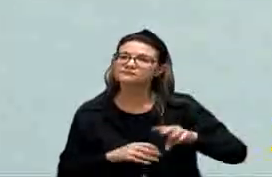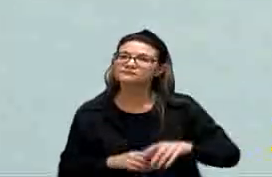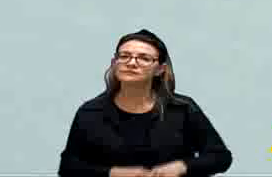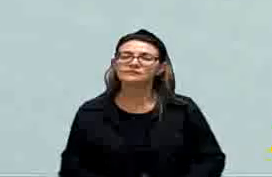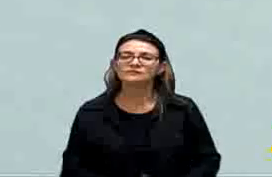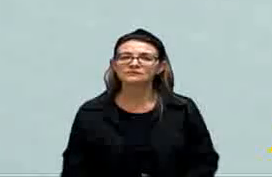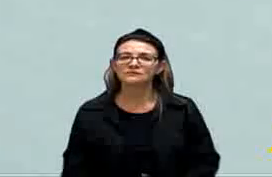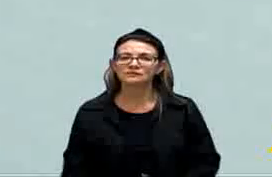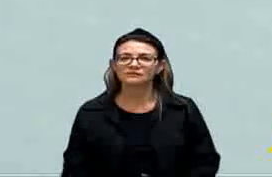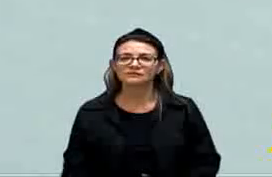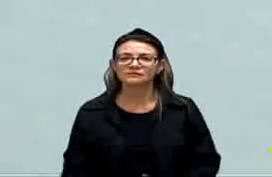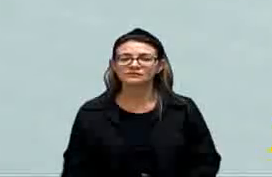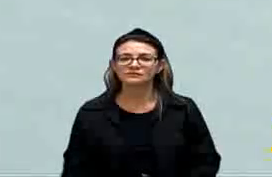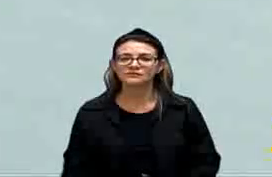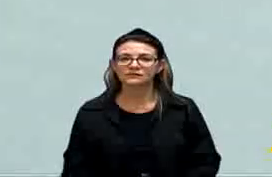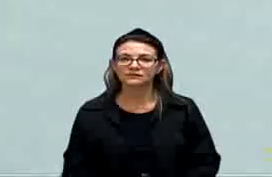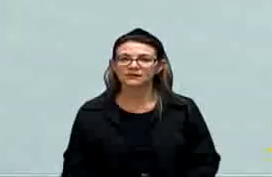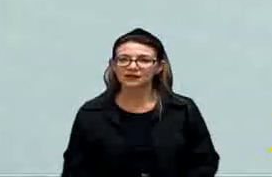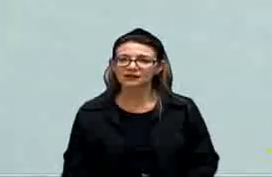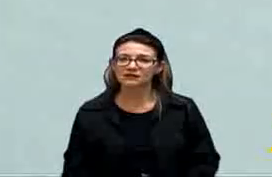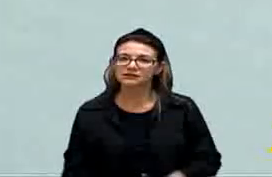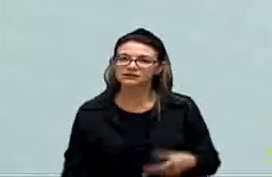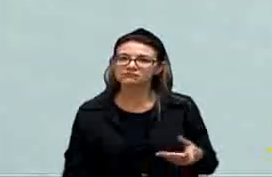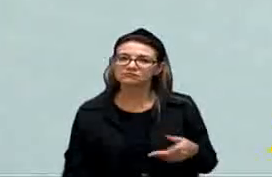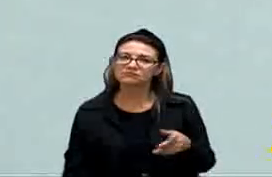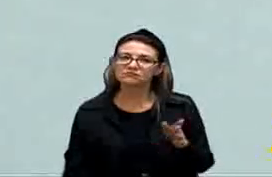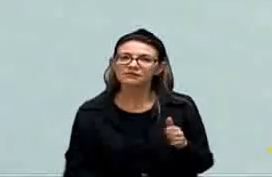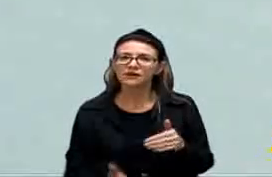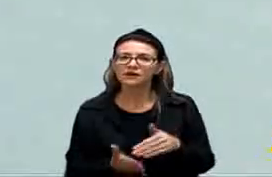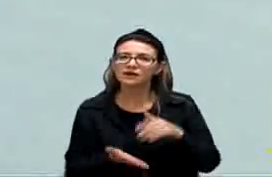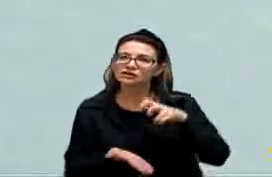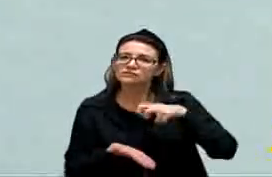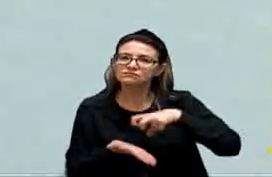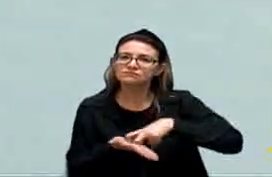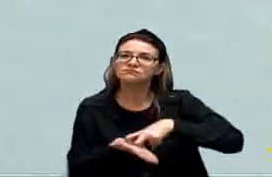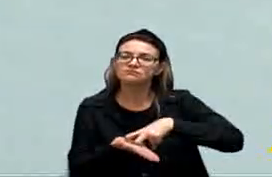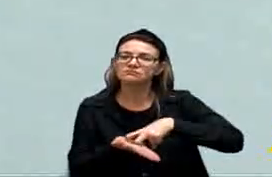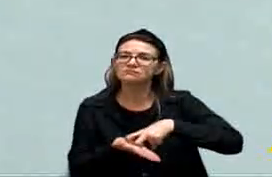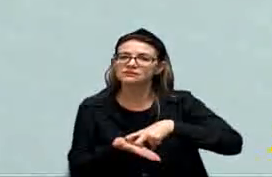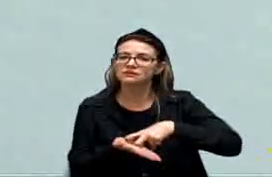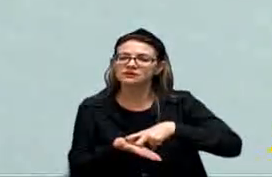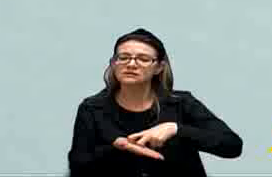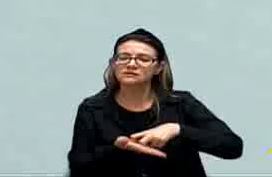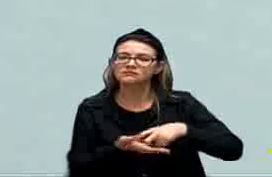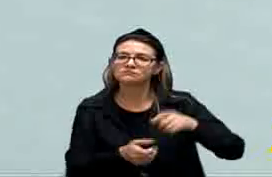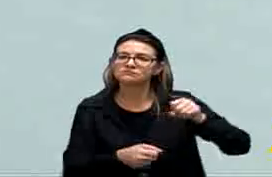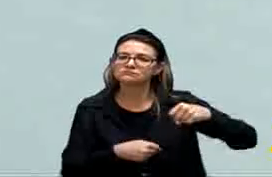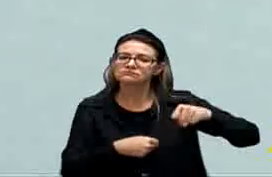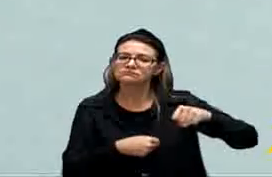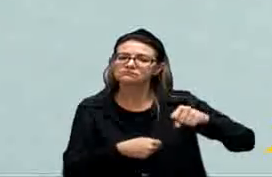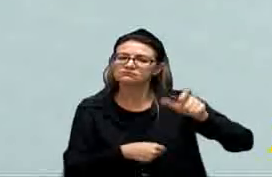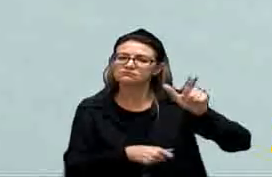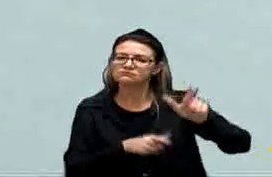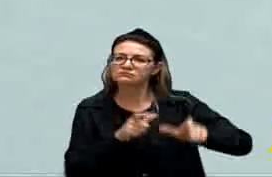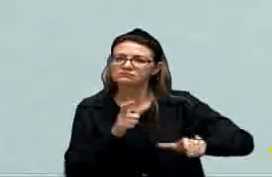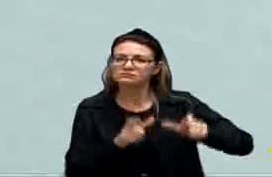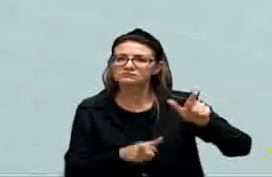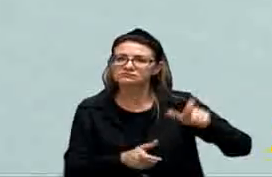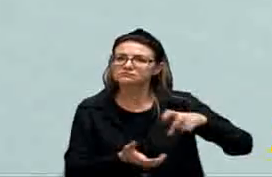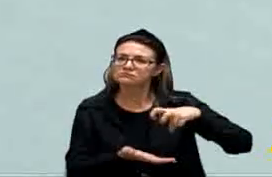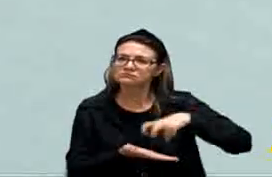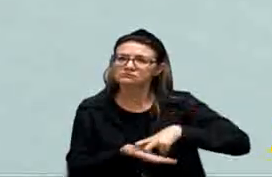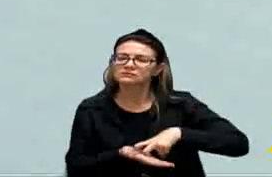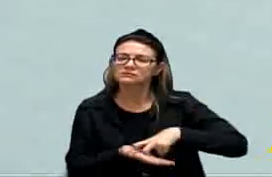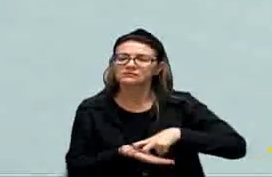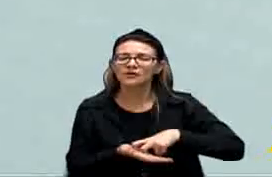forma de até de punição para os os infratores de passarem por uma escola de